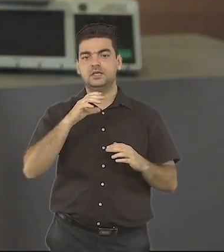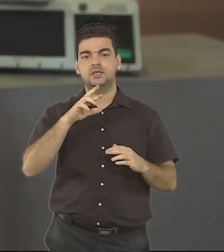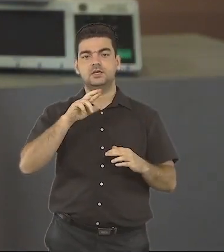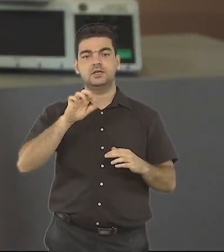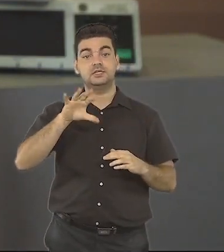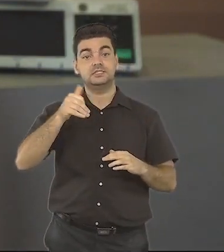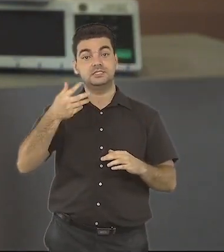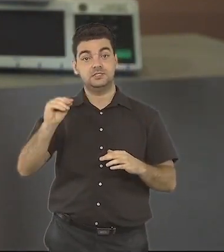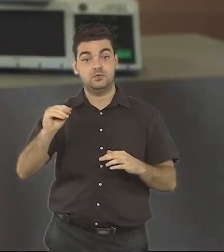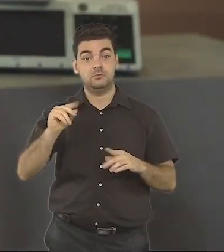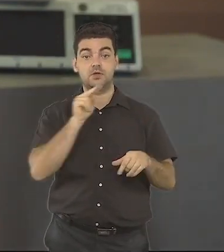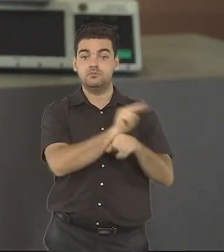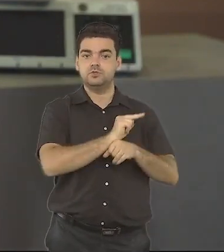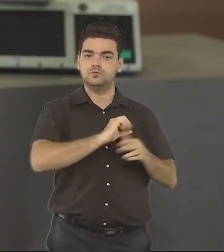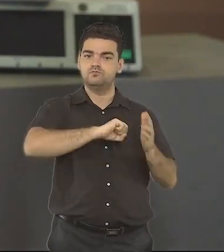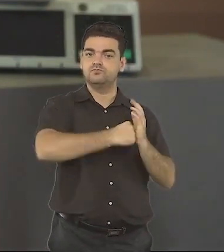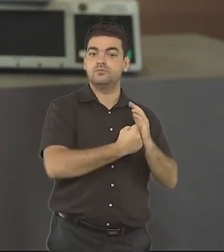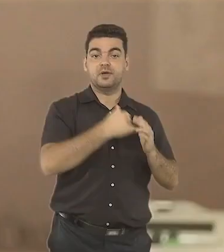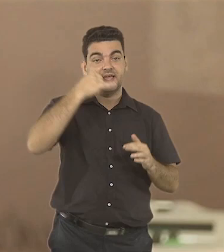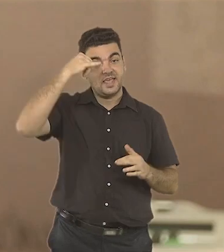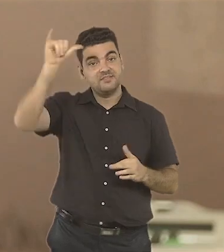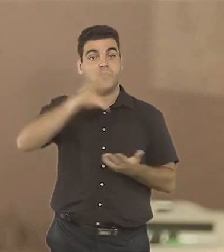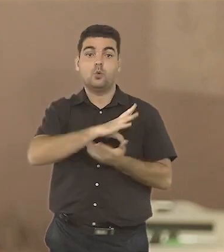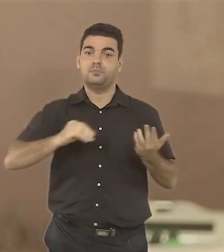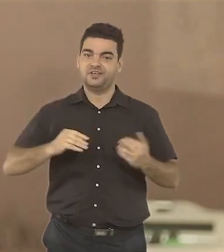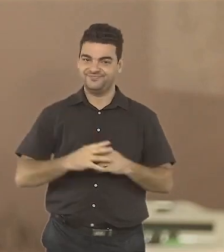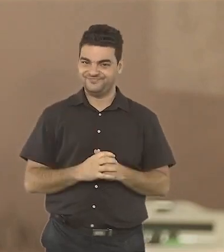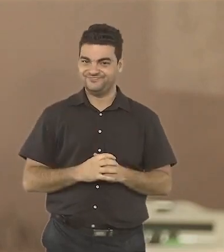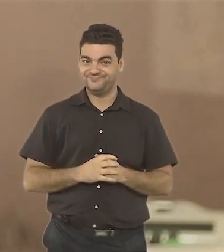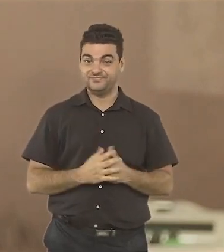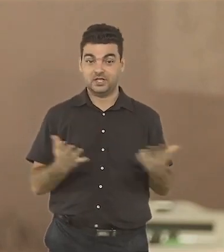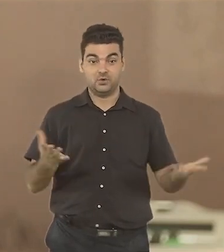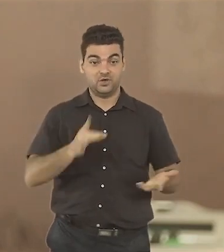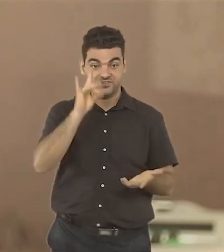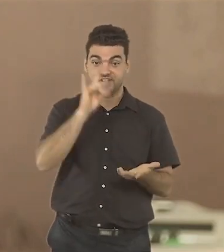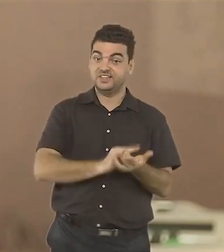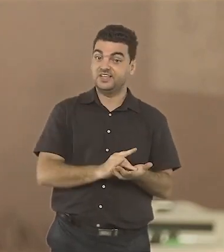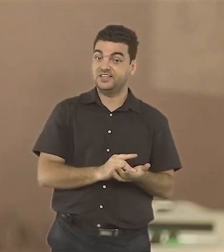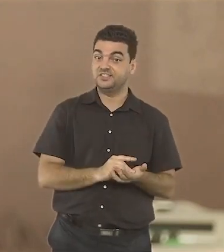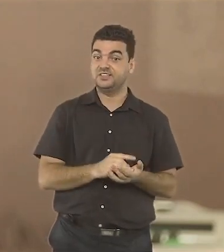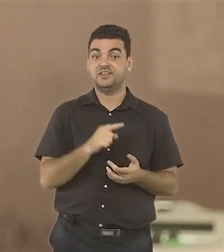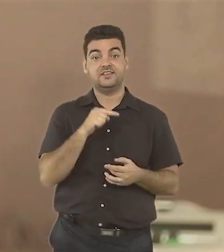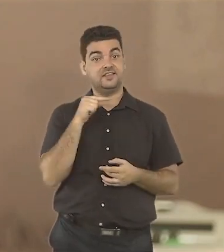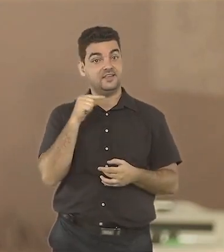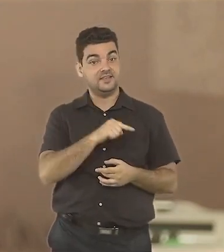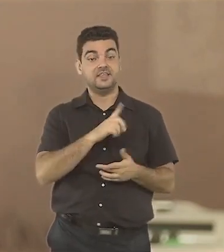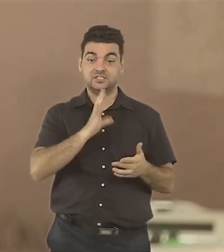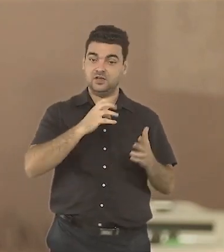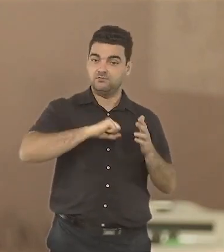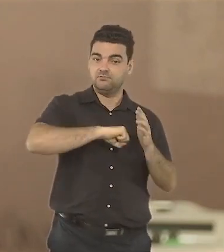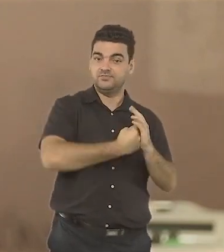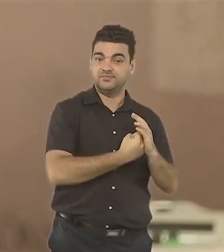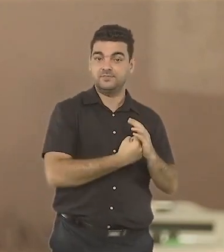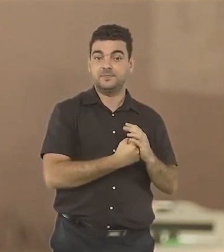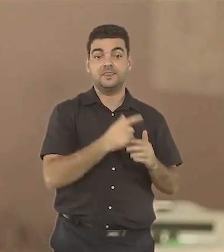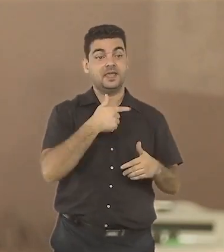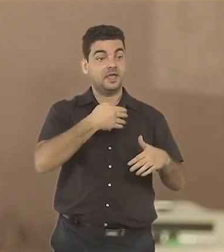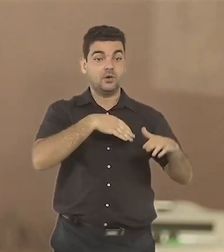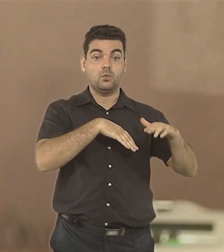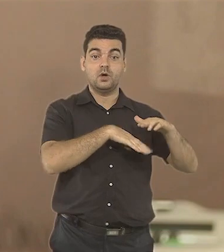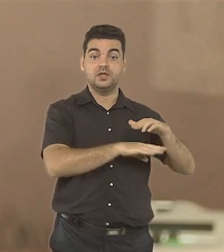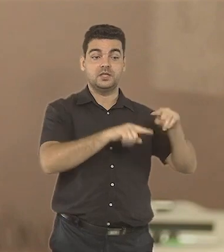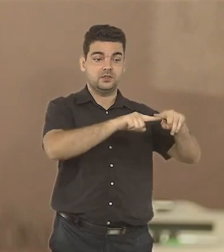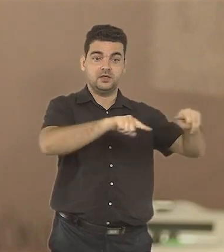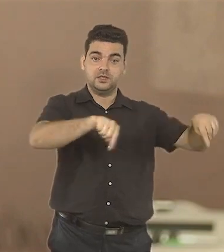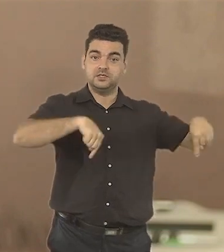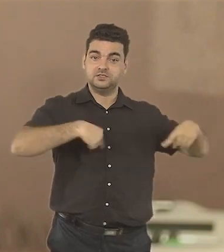lacração para proteção contra a fraude. A versão original dos programas assinados e lacrados é guardada em